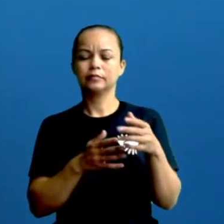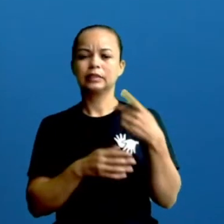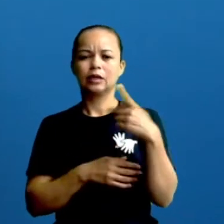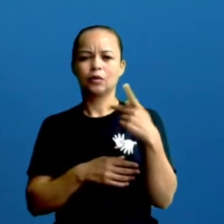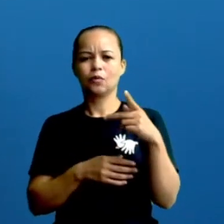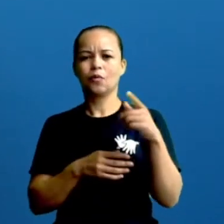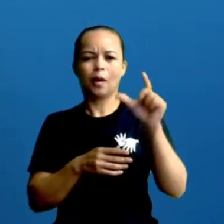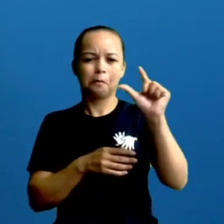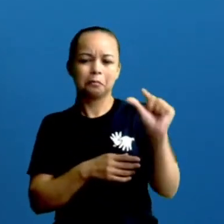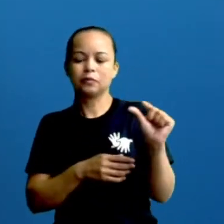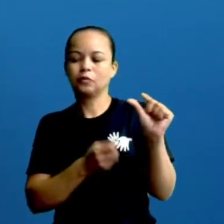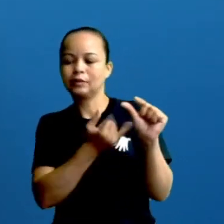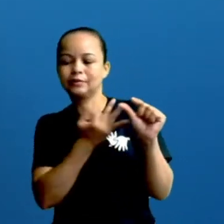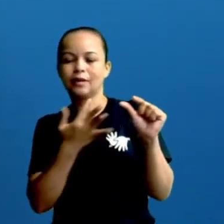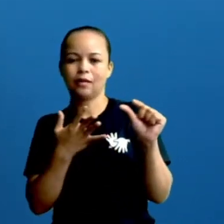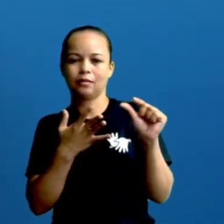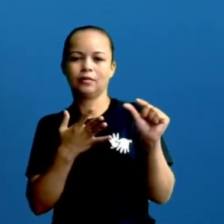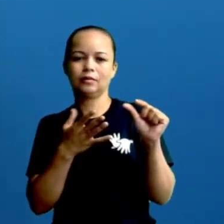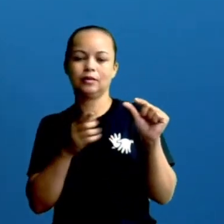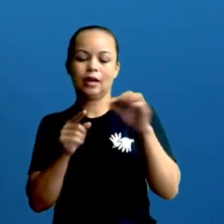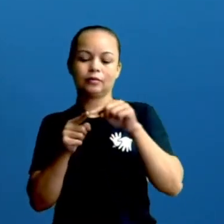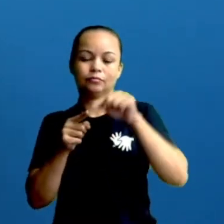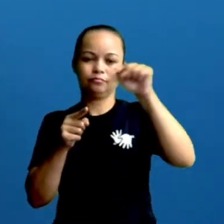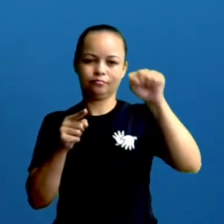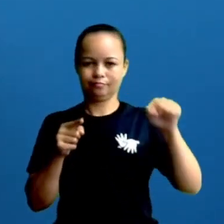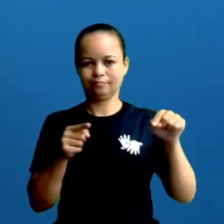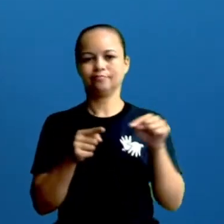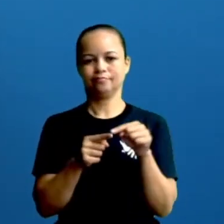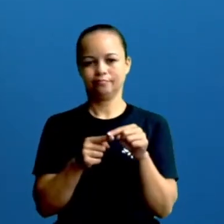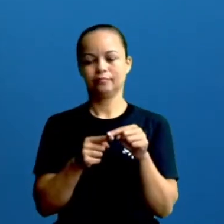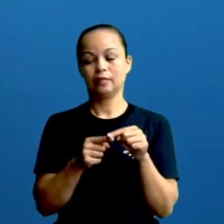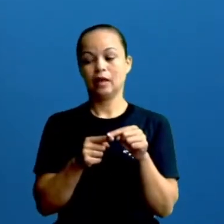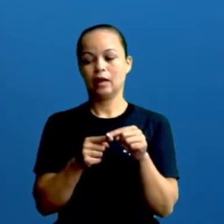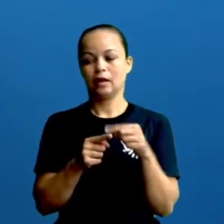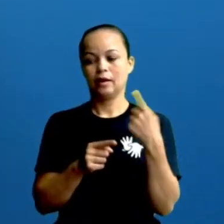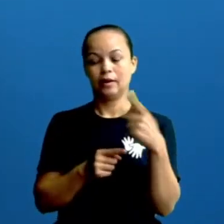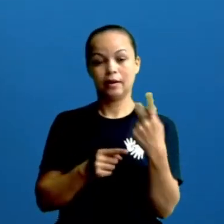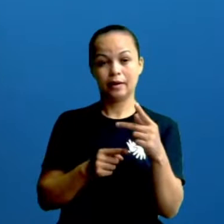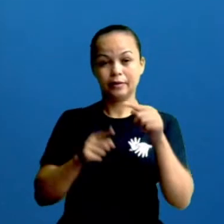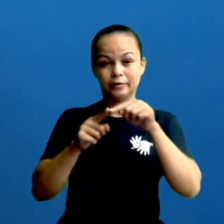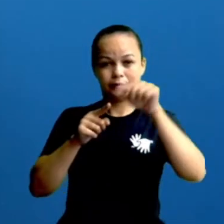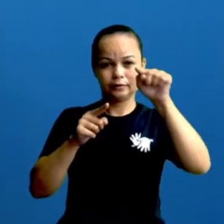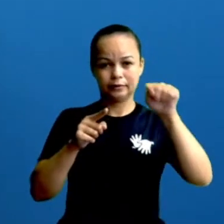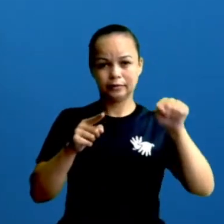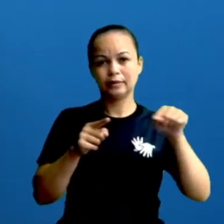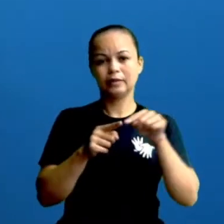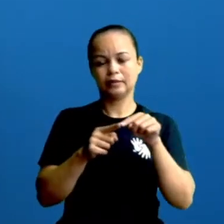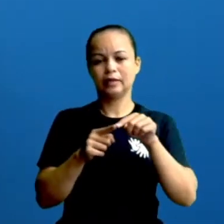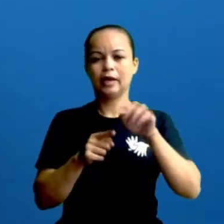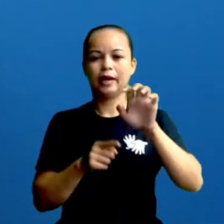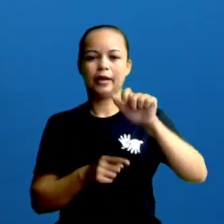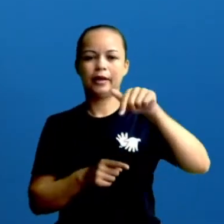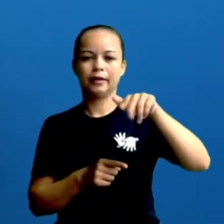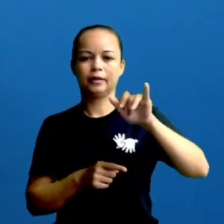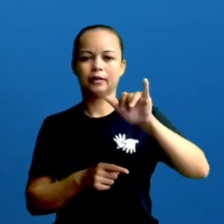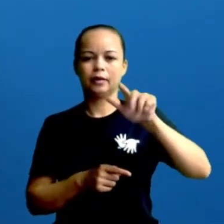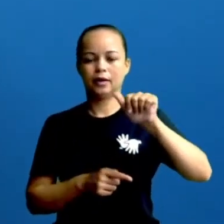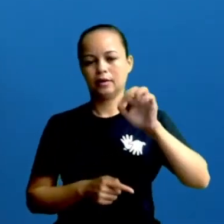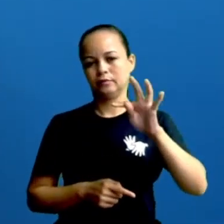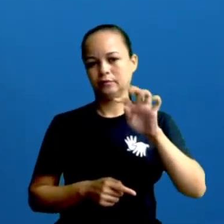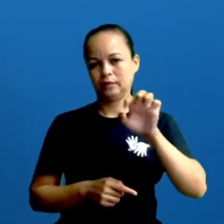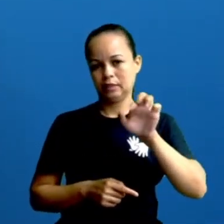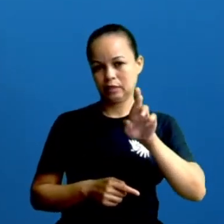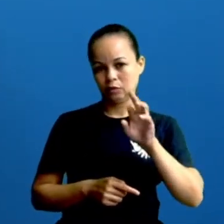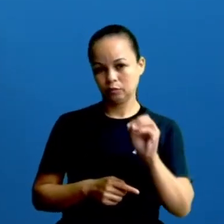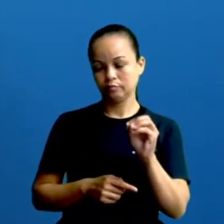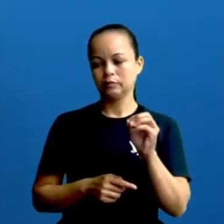a menor quantidade de lados é o triângulo. E esse triângulo aqui, ele é equilátero.